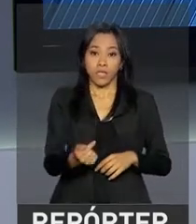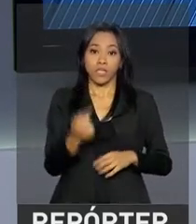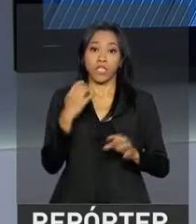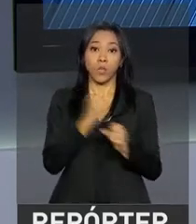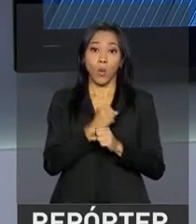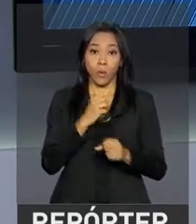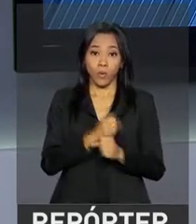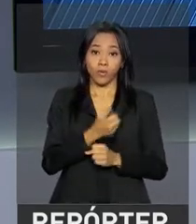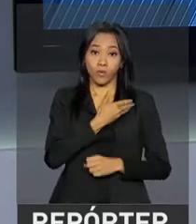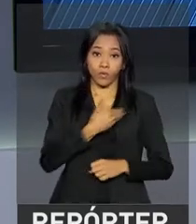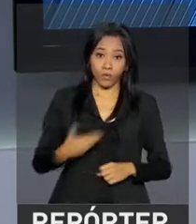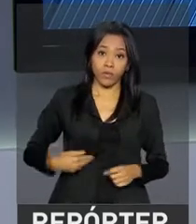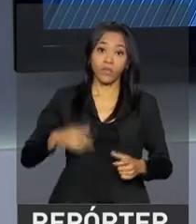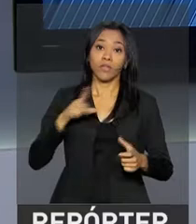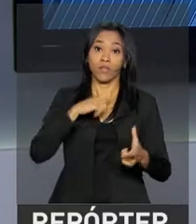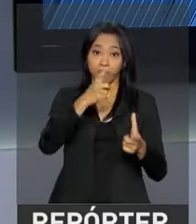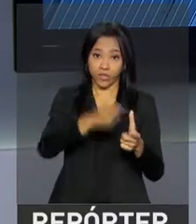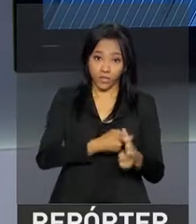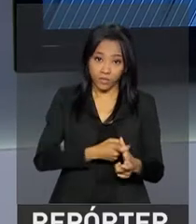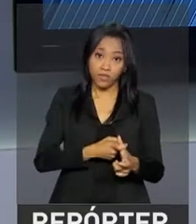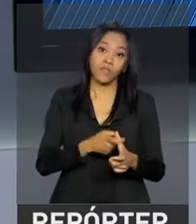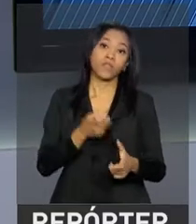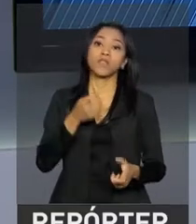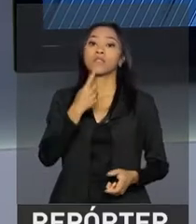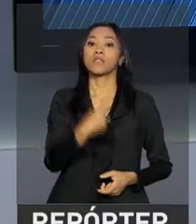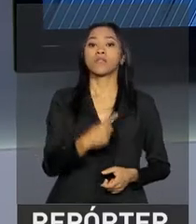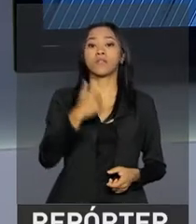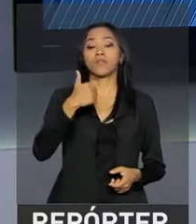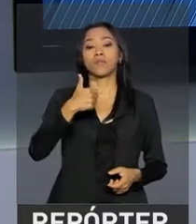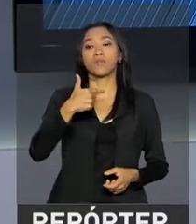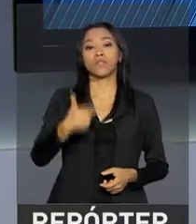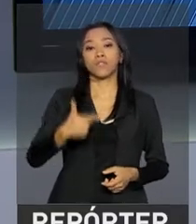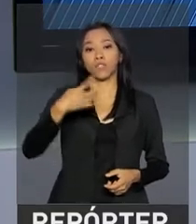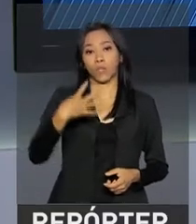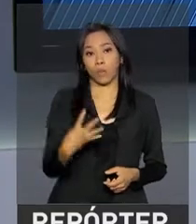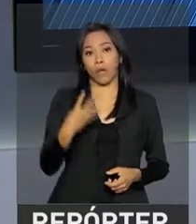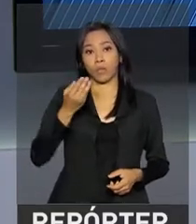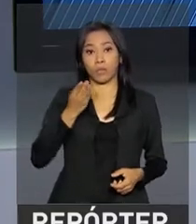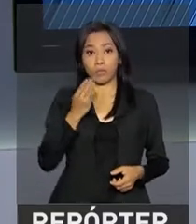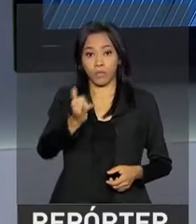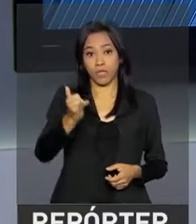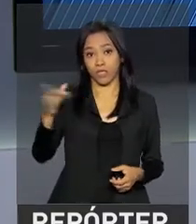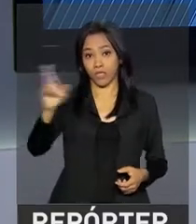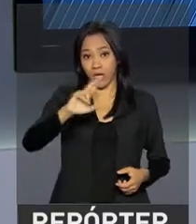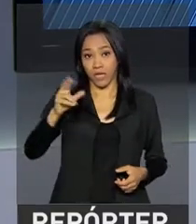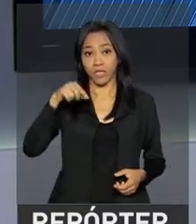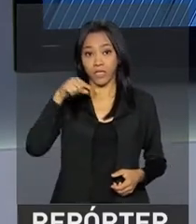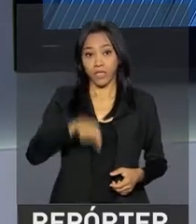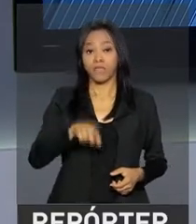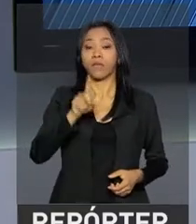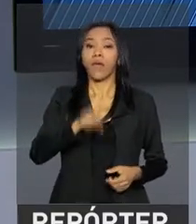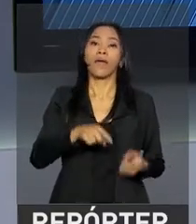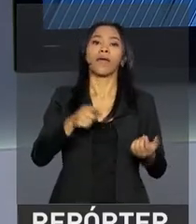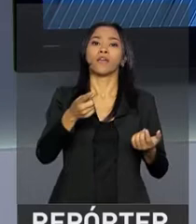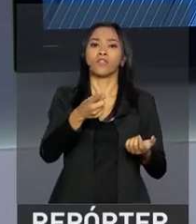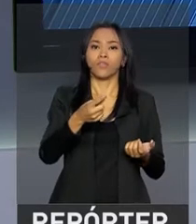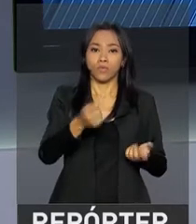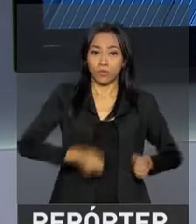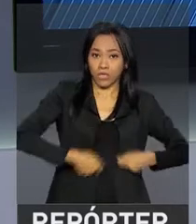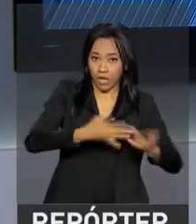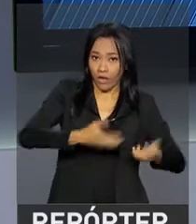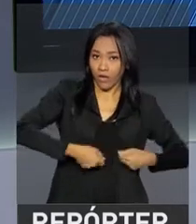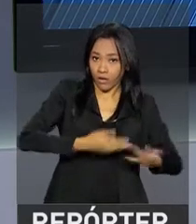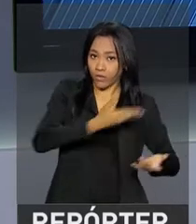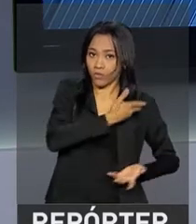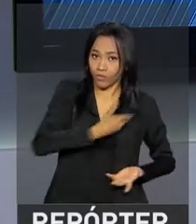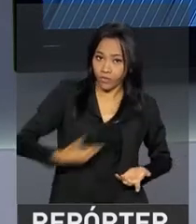déficit primário de aproximadamente 124 bilhões de reais o resultado é a diferença entre as despesas do governo federal